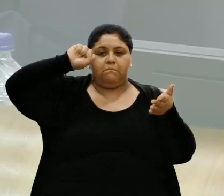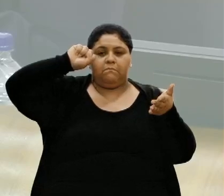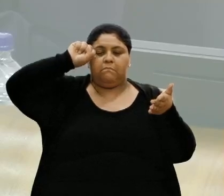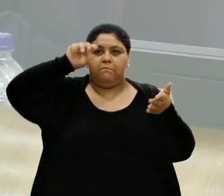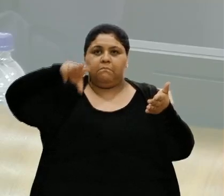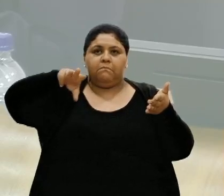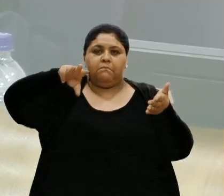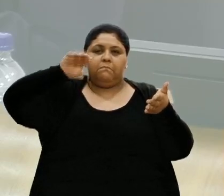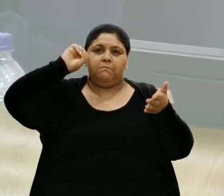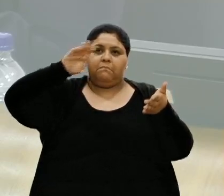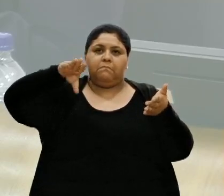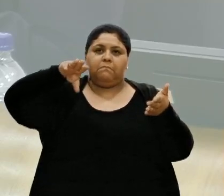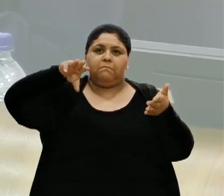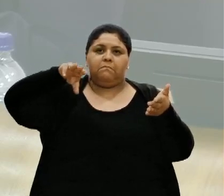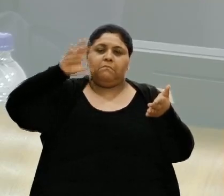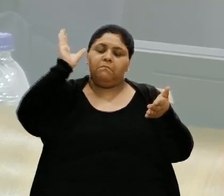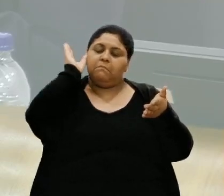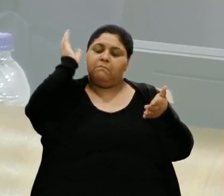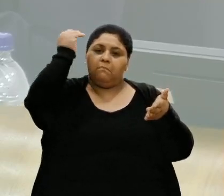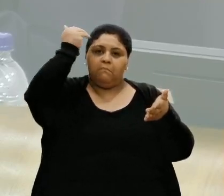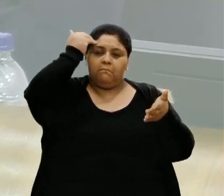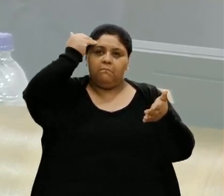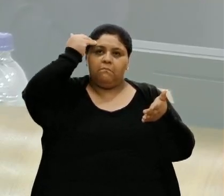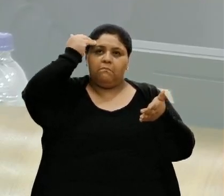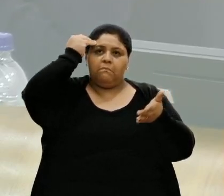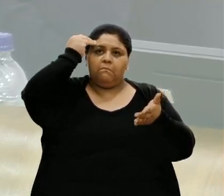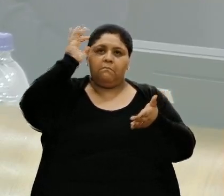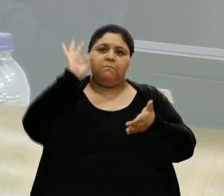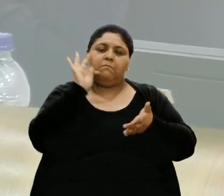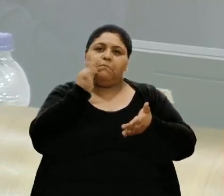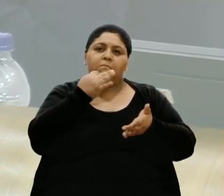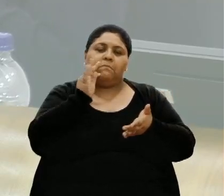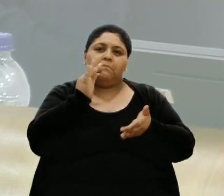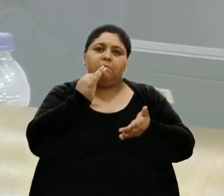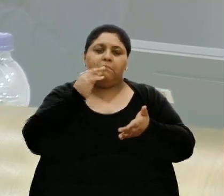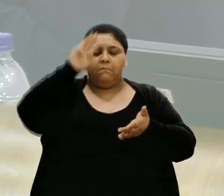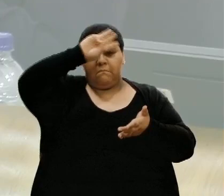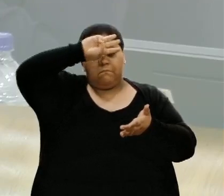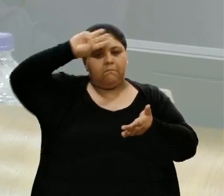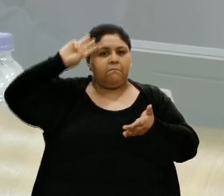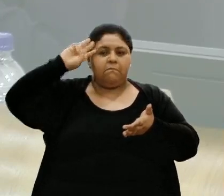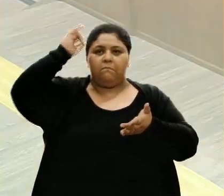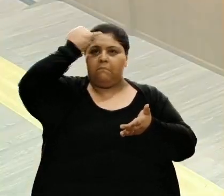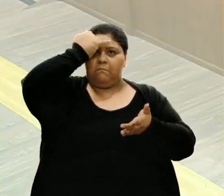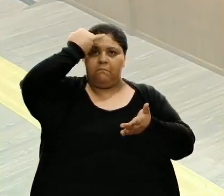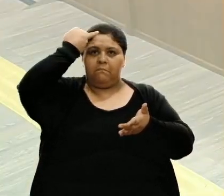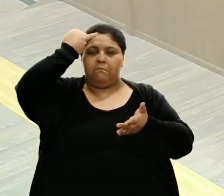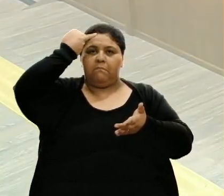Grêmio-Maier, Gemerson Hoffmann, Juliano Valim, Oumir Cadori e Renato Oliveira.